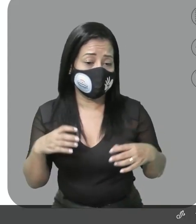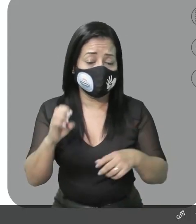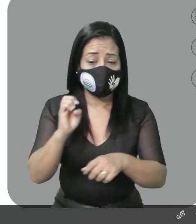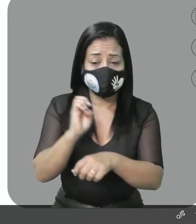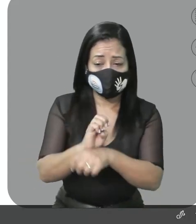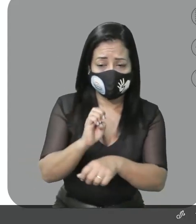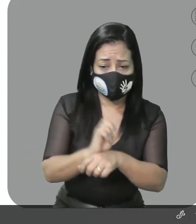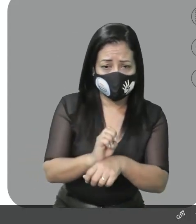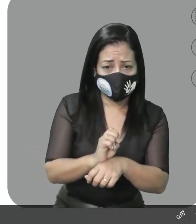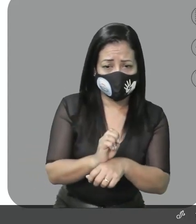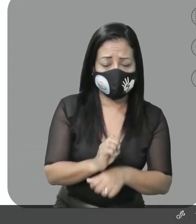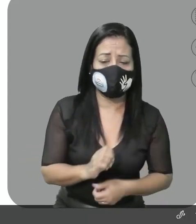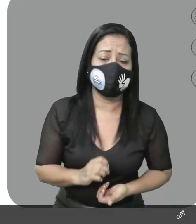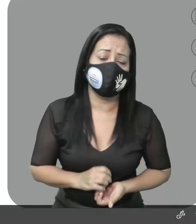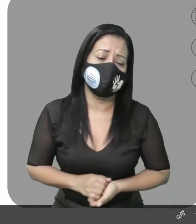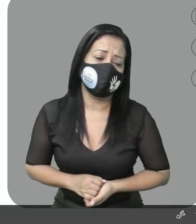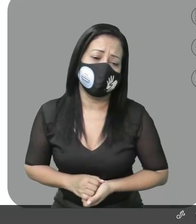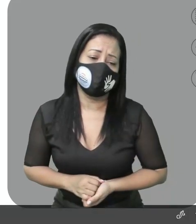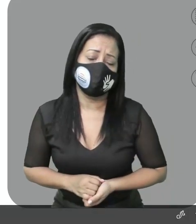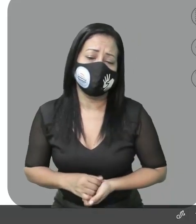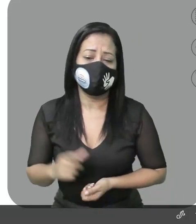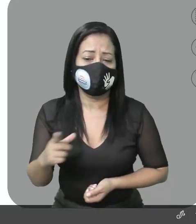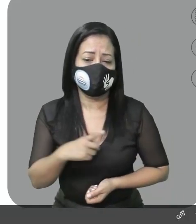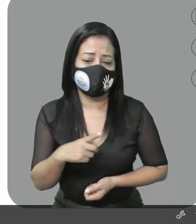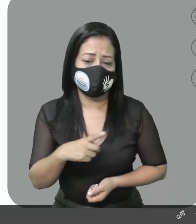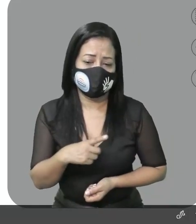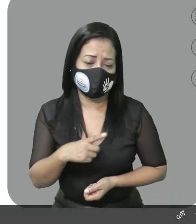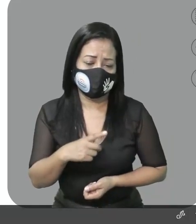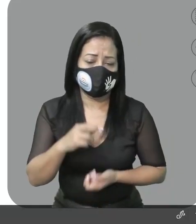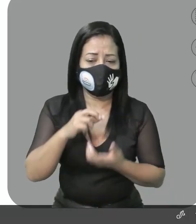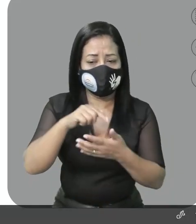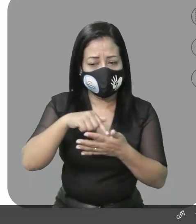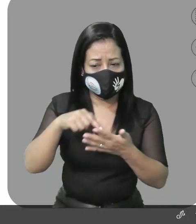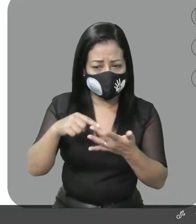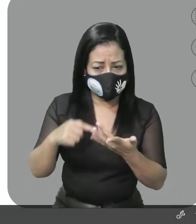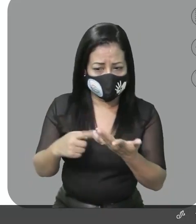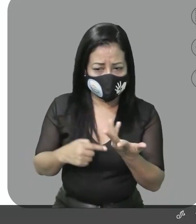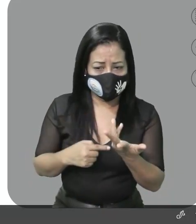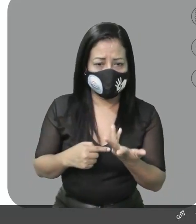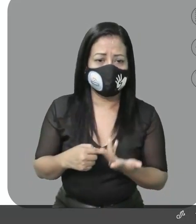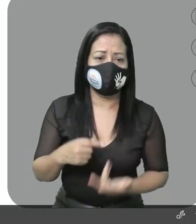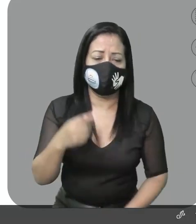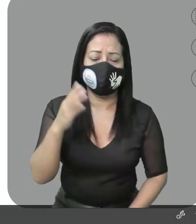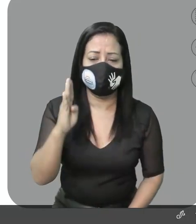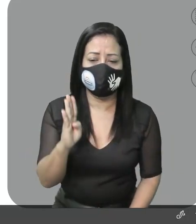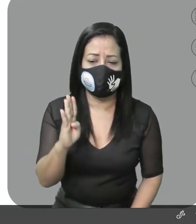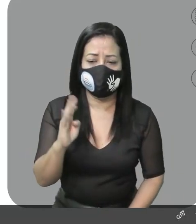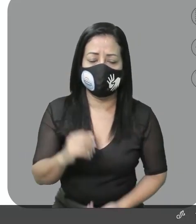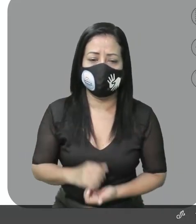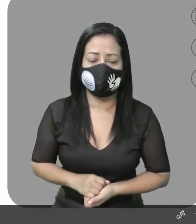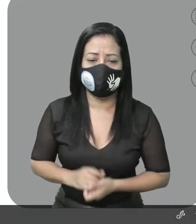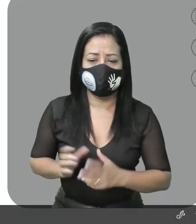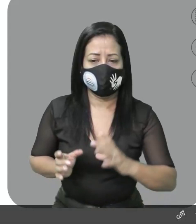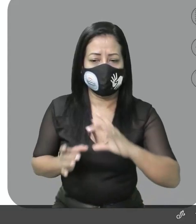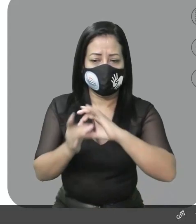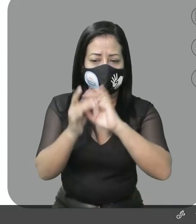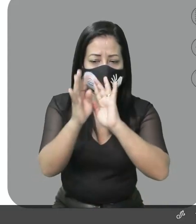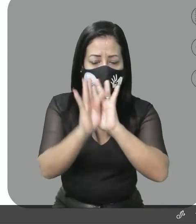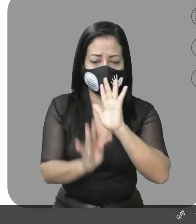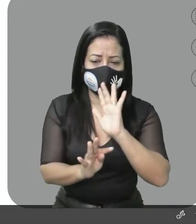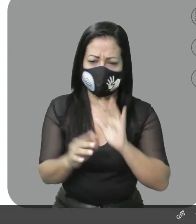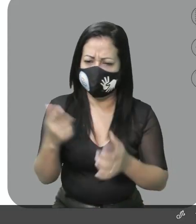cidades-estado. Cidades-estados, que tinha essa característica. Então, não teve erro nessa